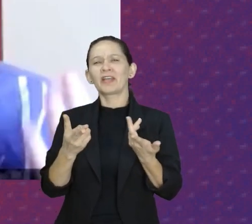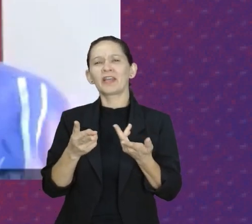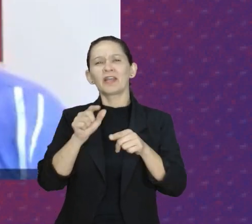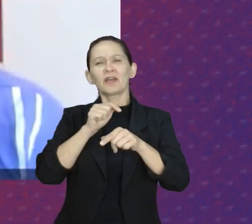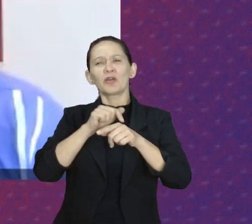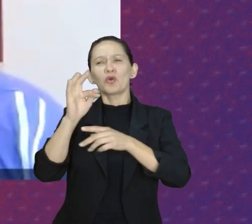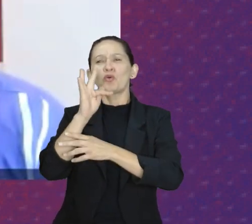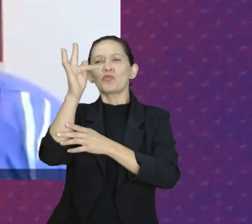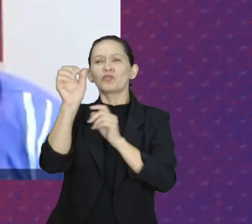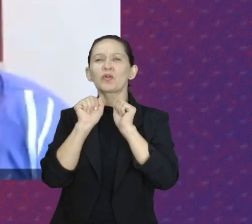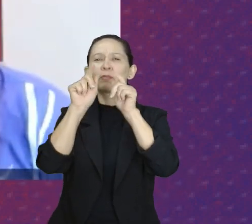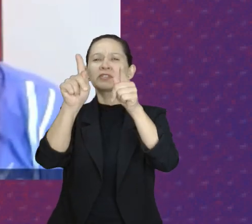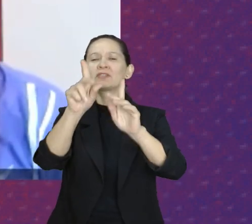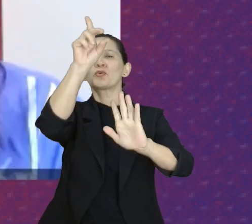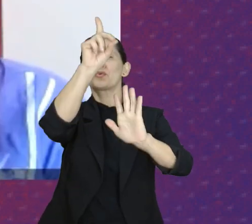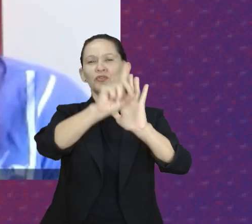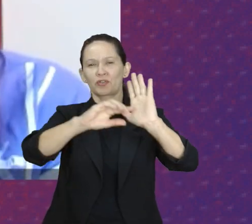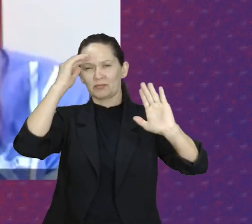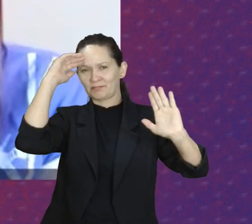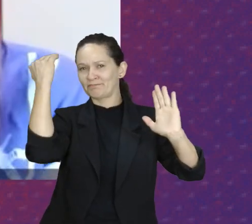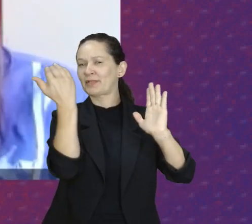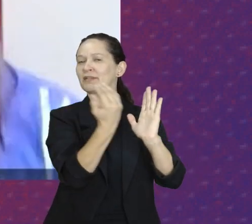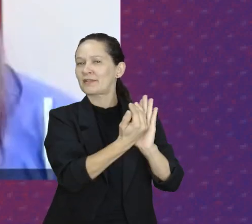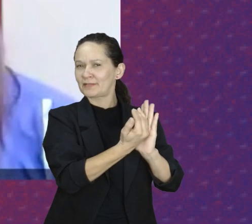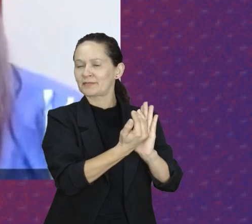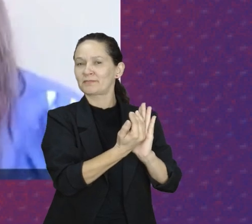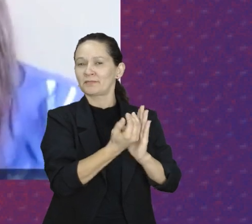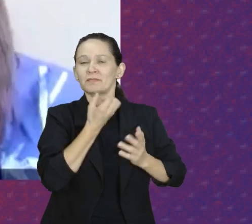aposentadoria, e o direito à aposentadoria, para viver em